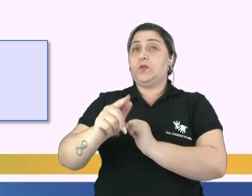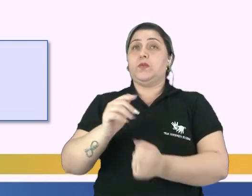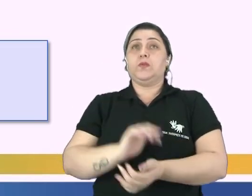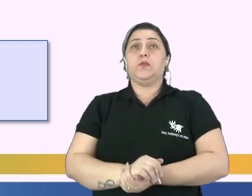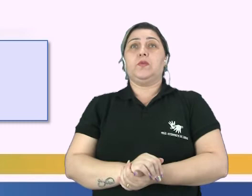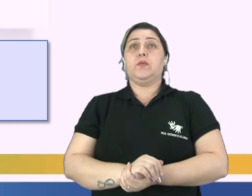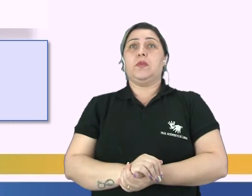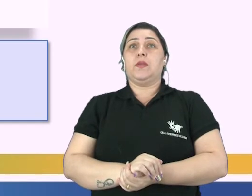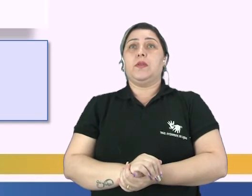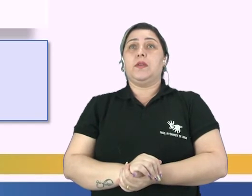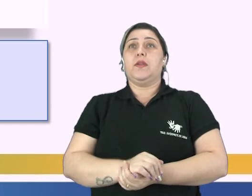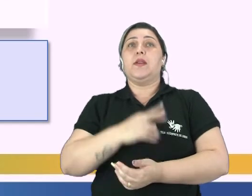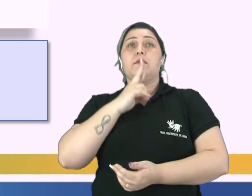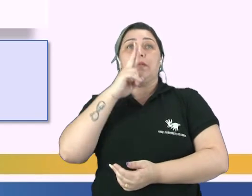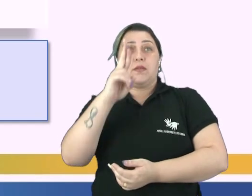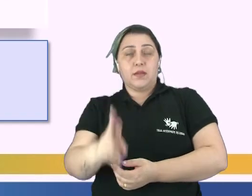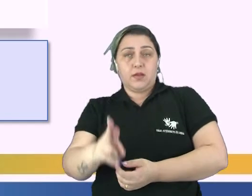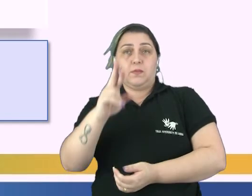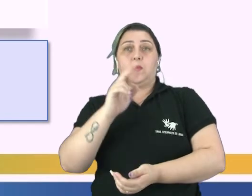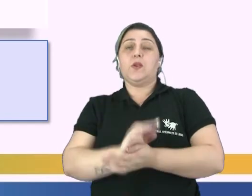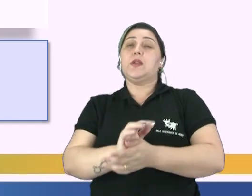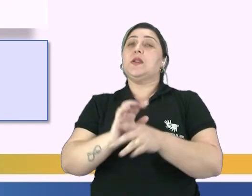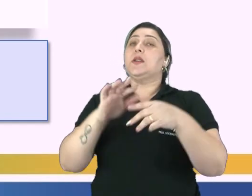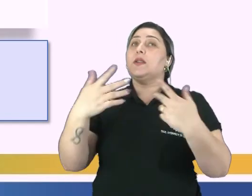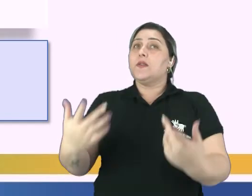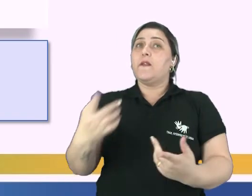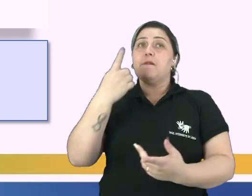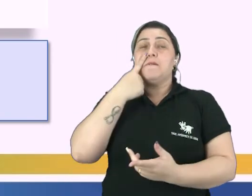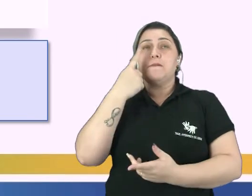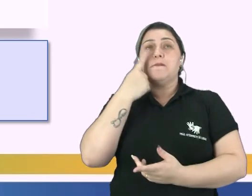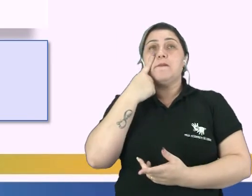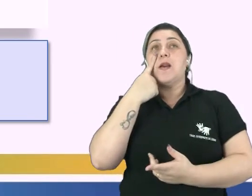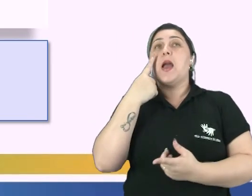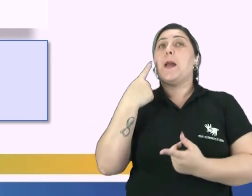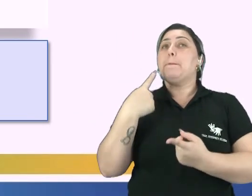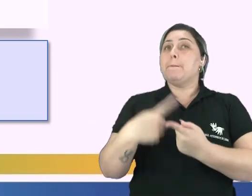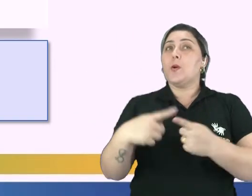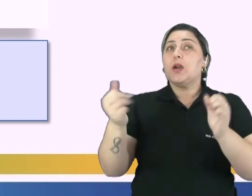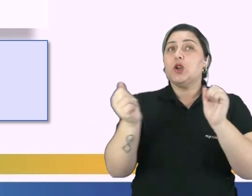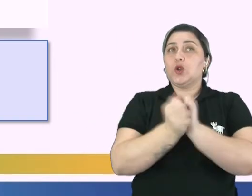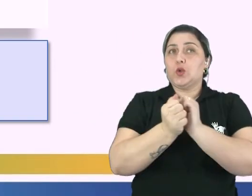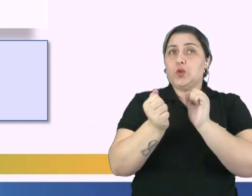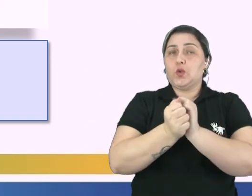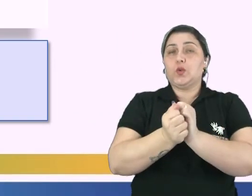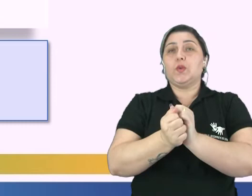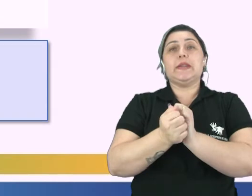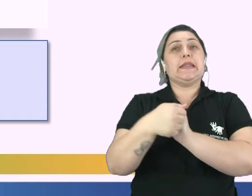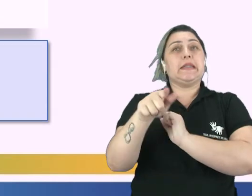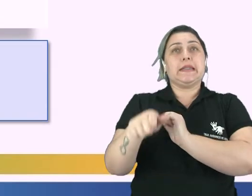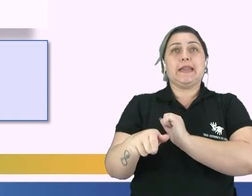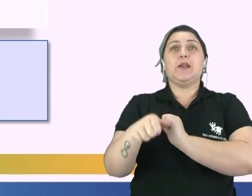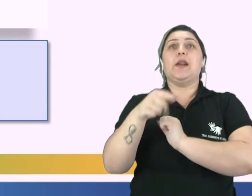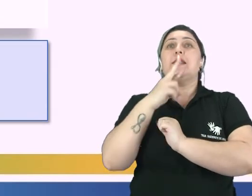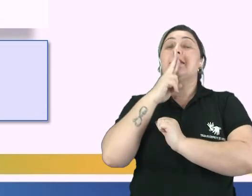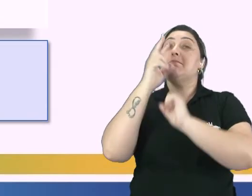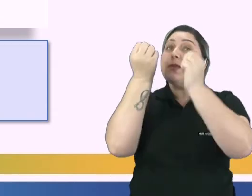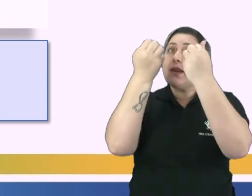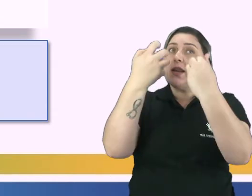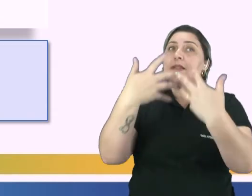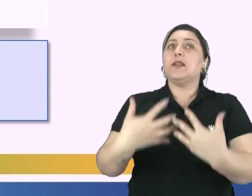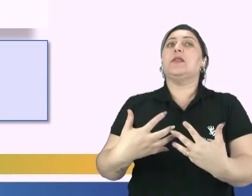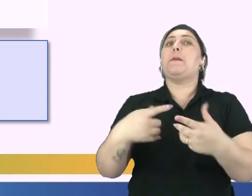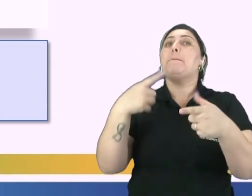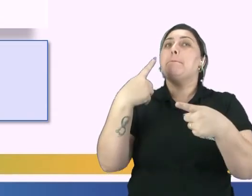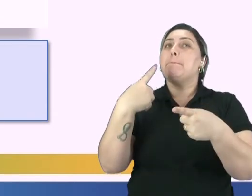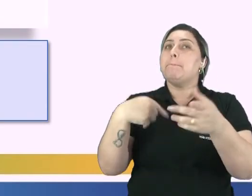é junto, ele responde. Então, vejam que esse porquê é junto e sem acento, pois se trata da explicação